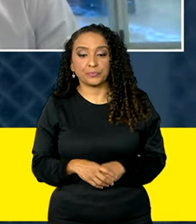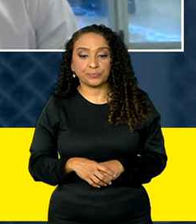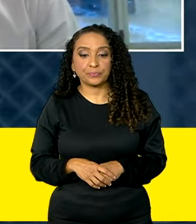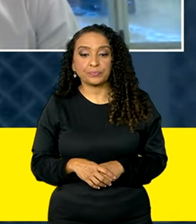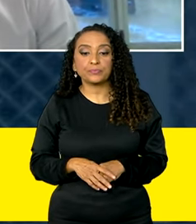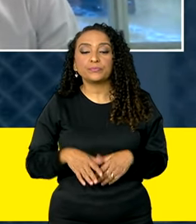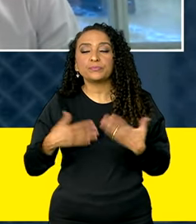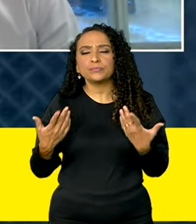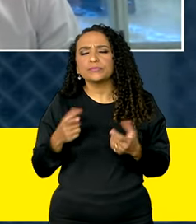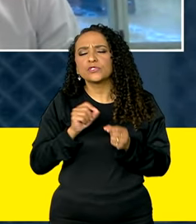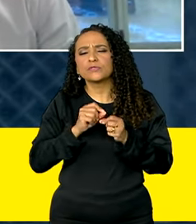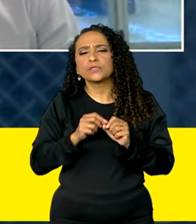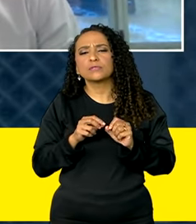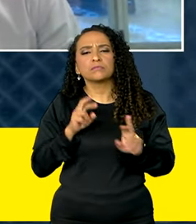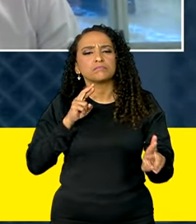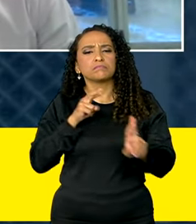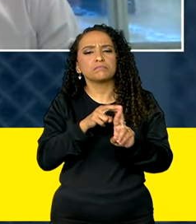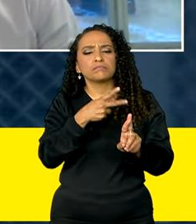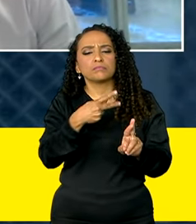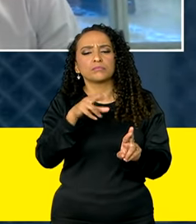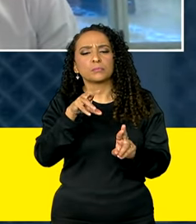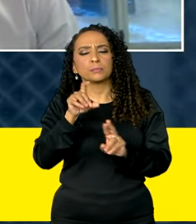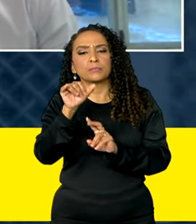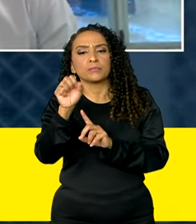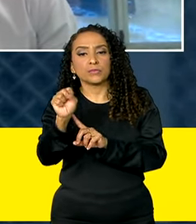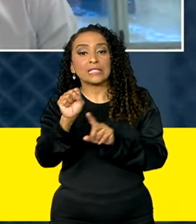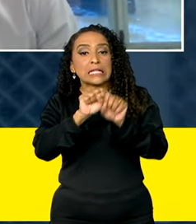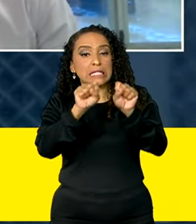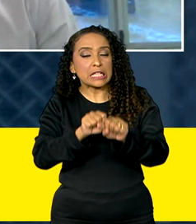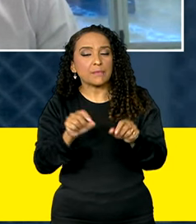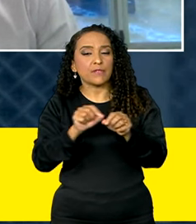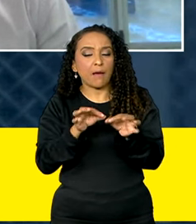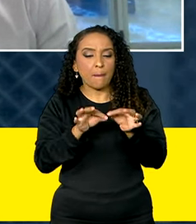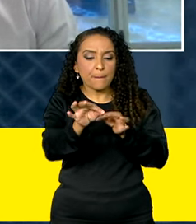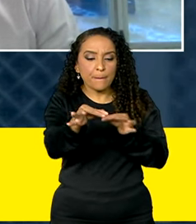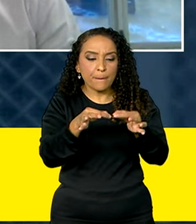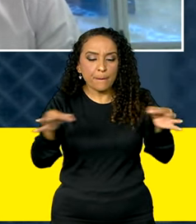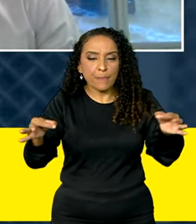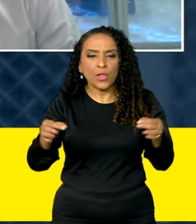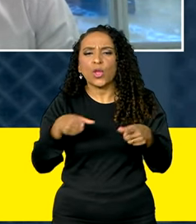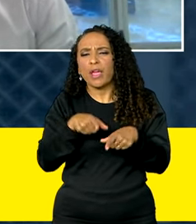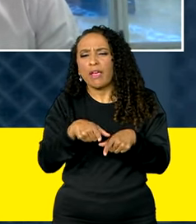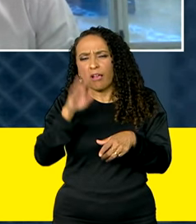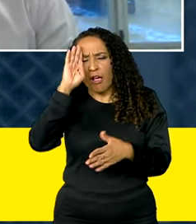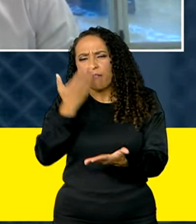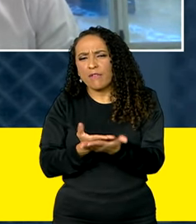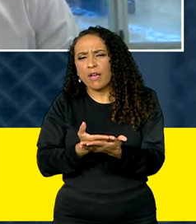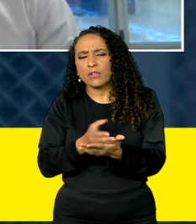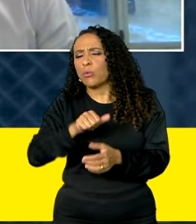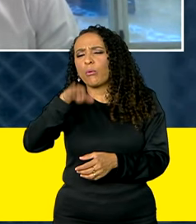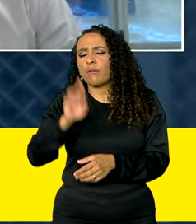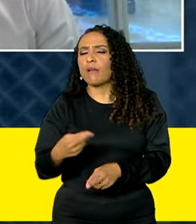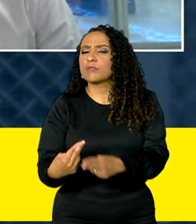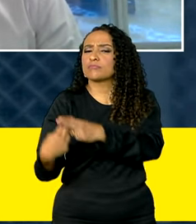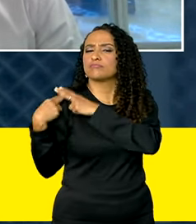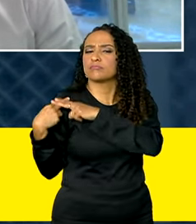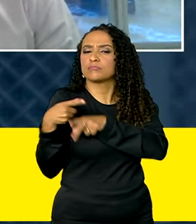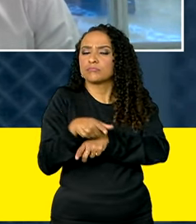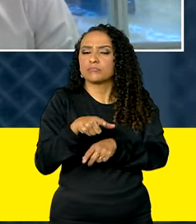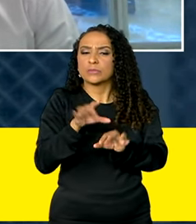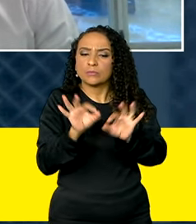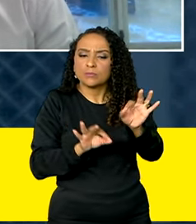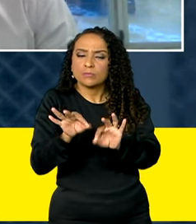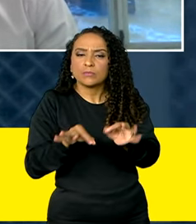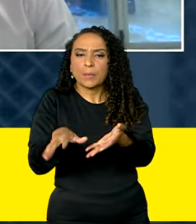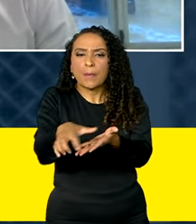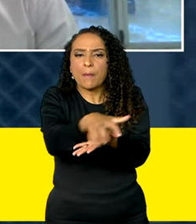2024. Secretário, o senhor fez referência aí ao PRODES, né, que é o sistema que faz essa medição. Ele é confiável? Quem é responsável por compilar